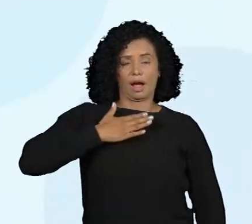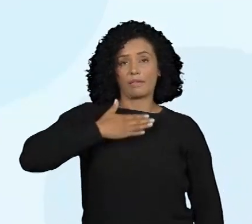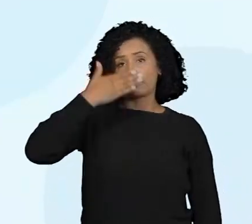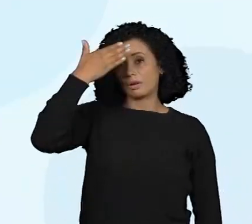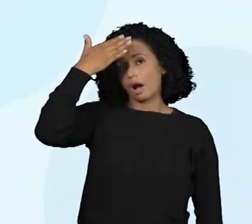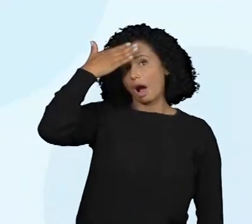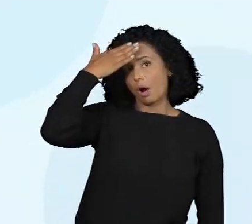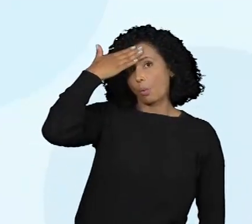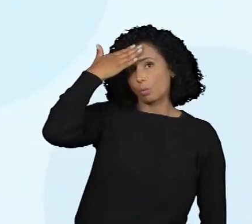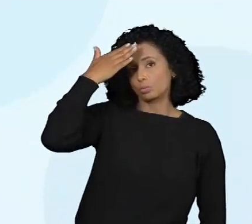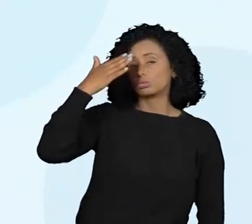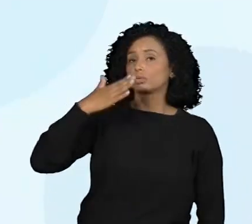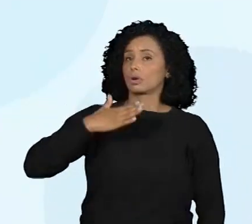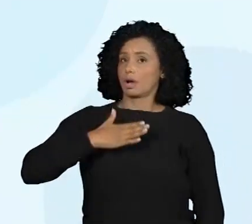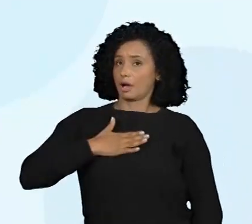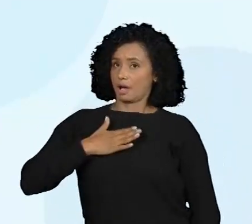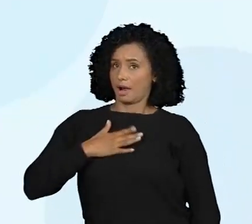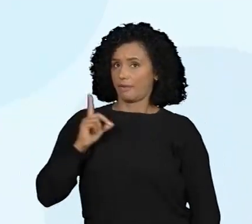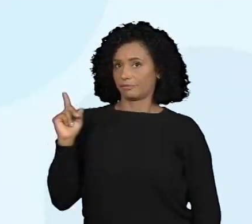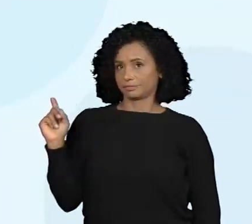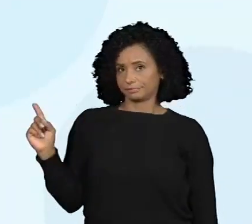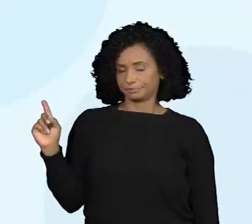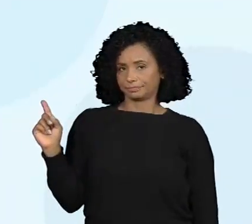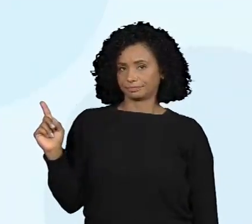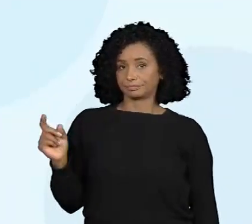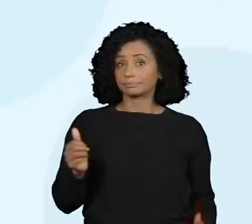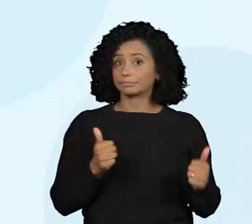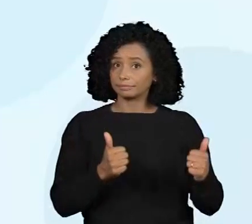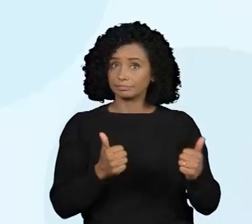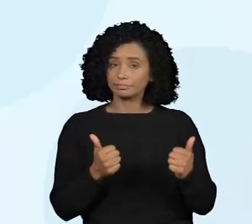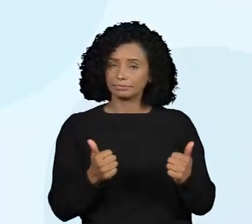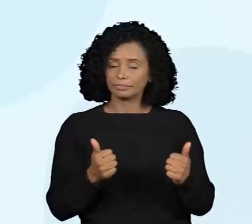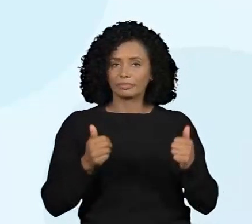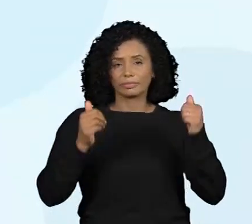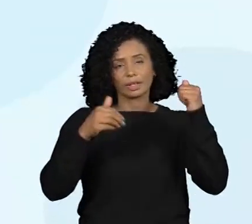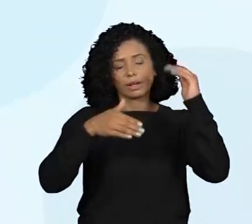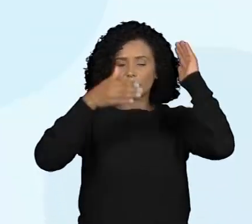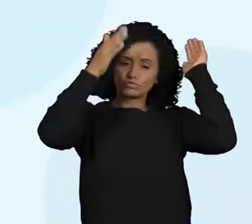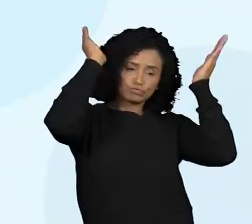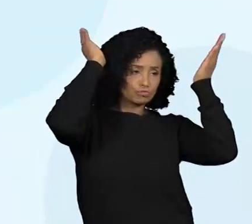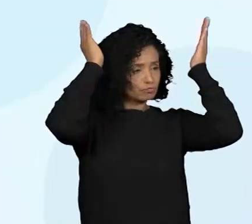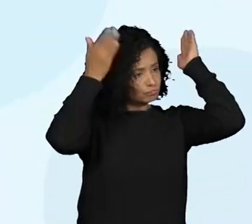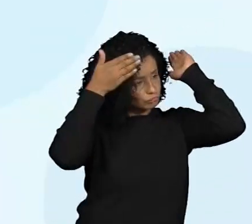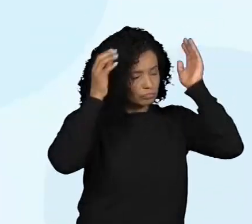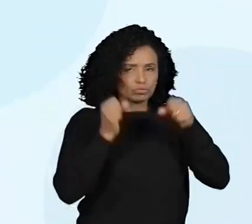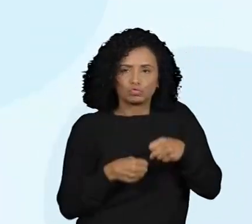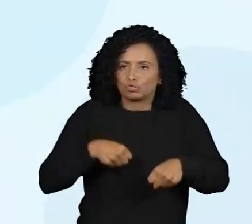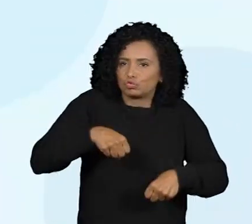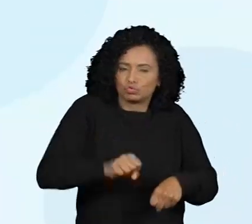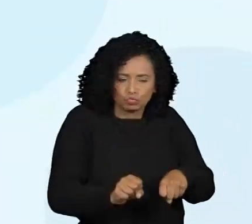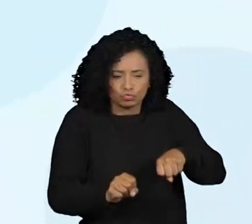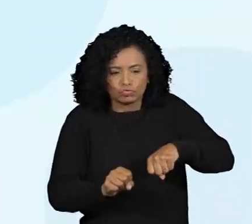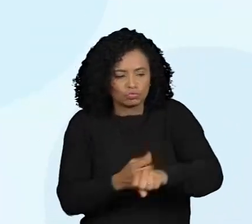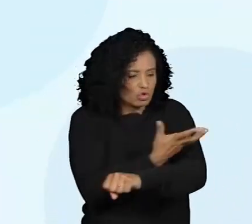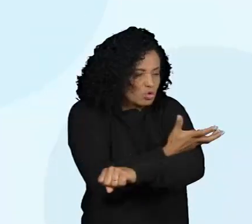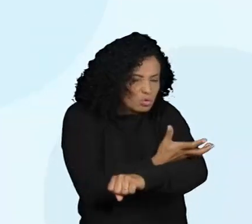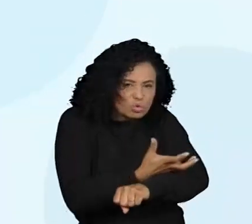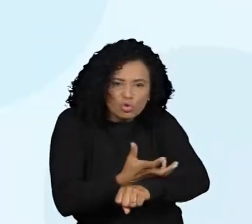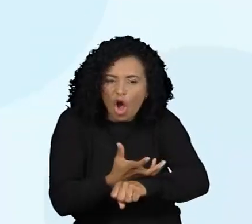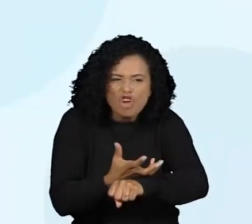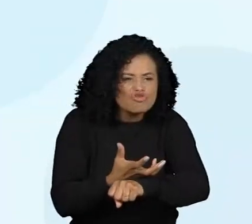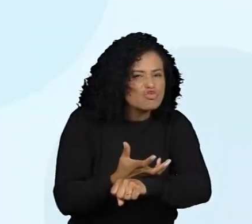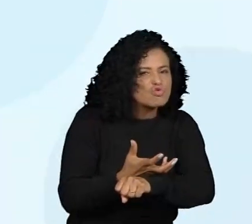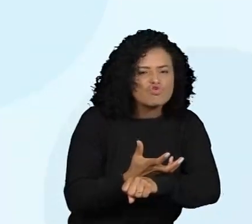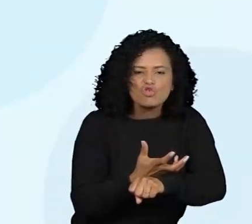Agudo grave então o jumento torneio já é comer capim se